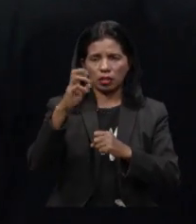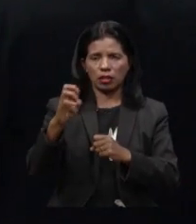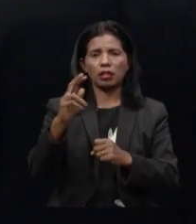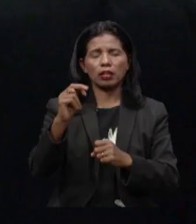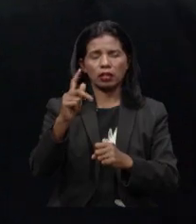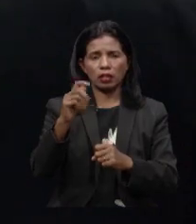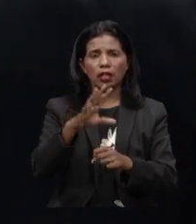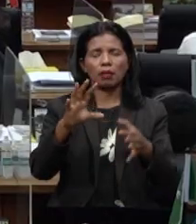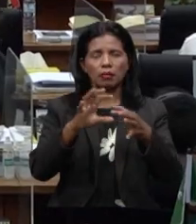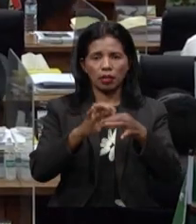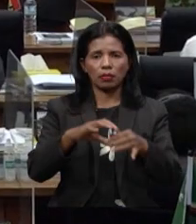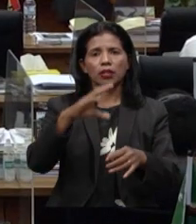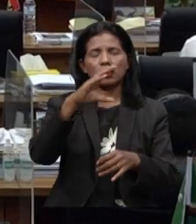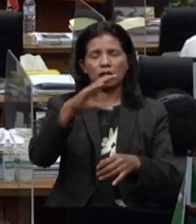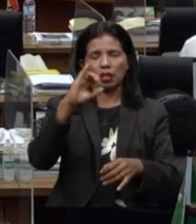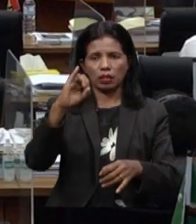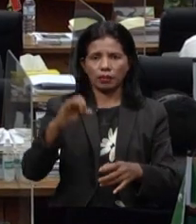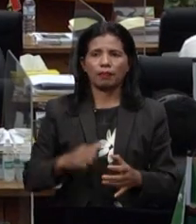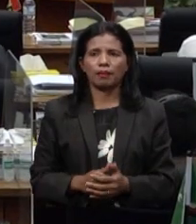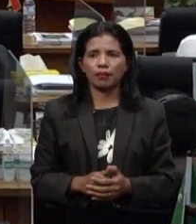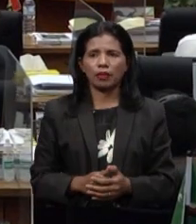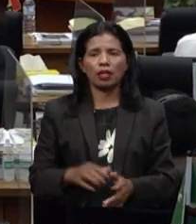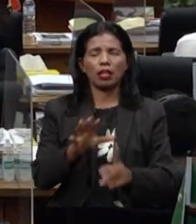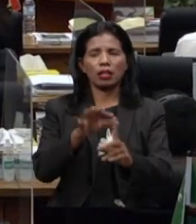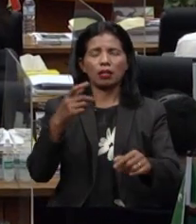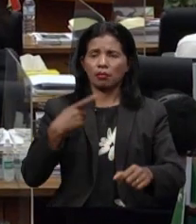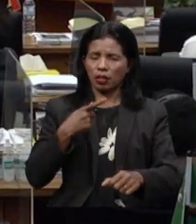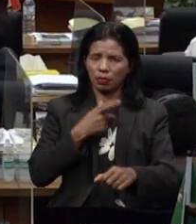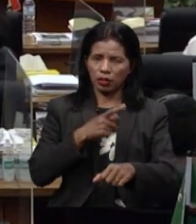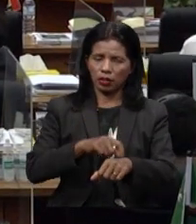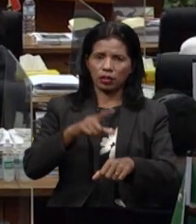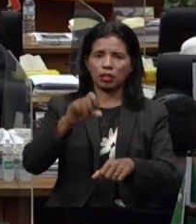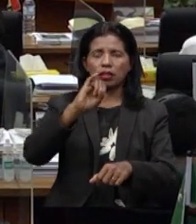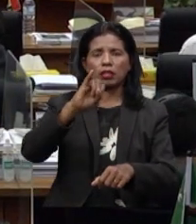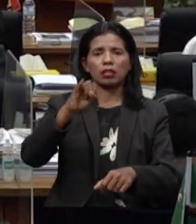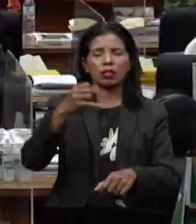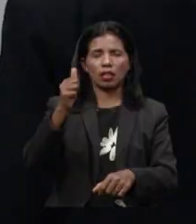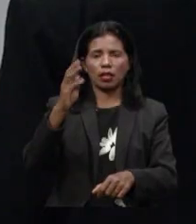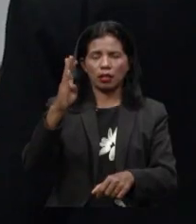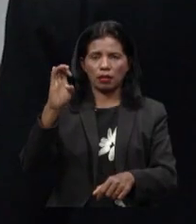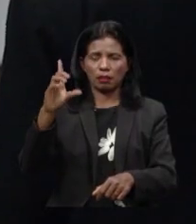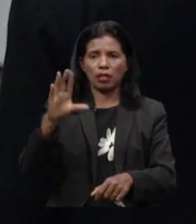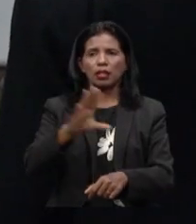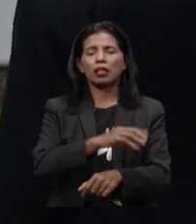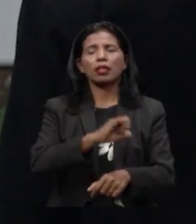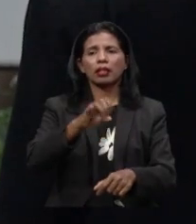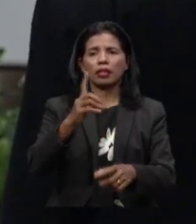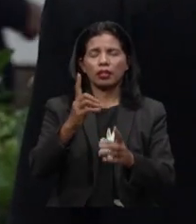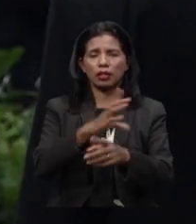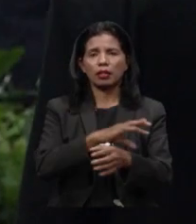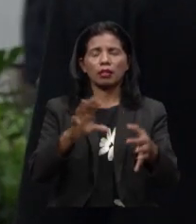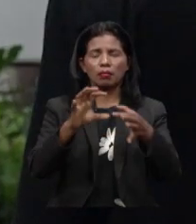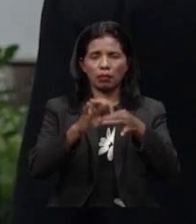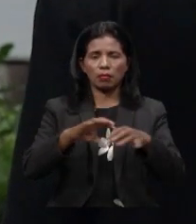membro do Conselho de Imprensa. Eleição refere Parlamento Nacional Hilly Isabel Maria Fernandes de Jesus, Hanessa membro do